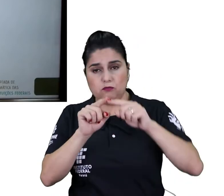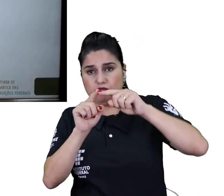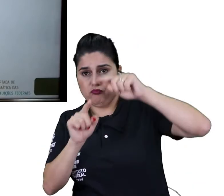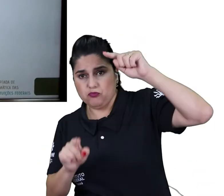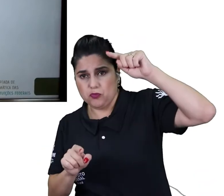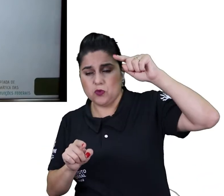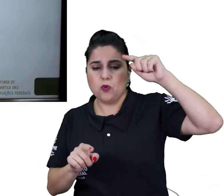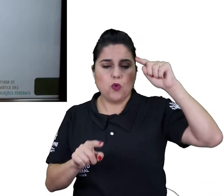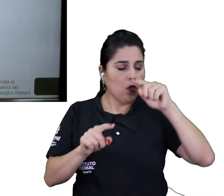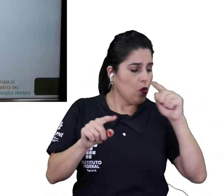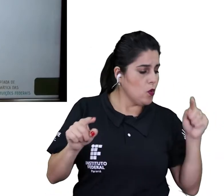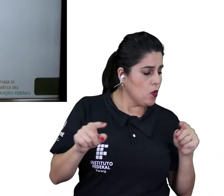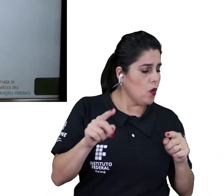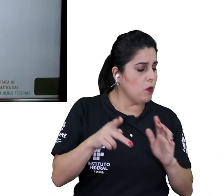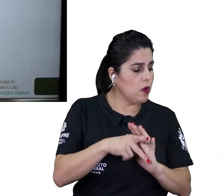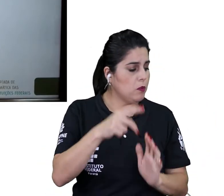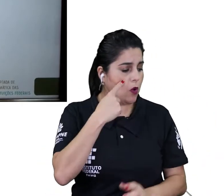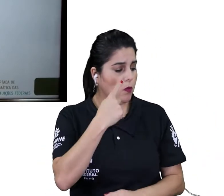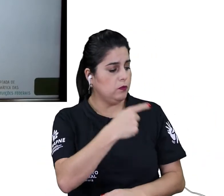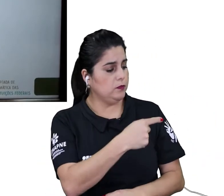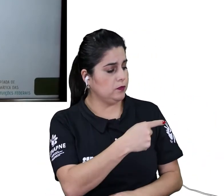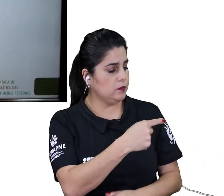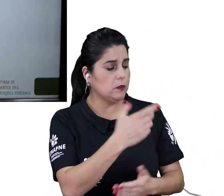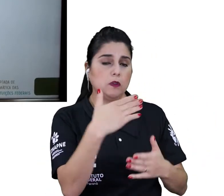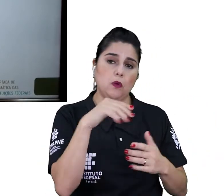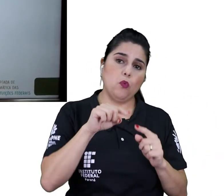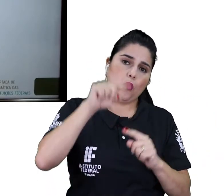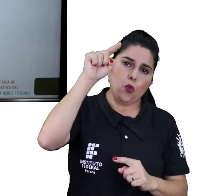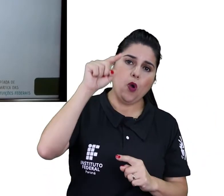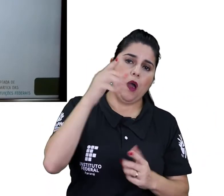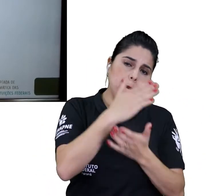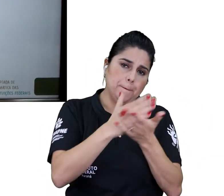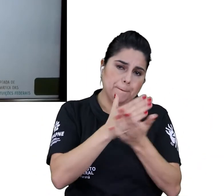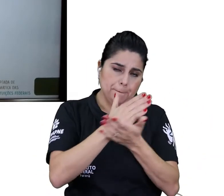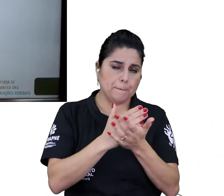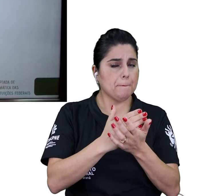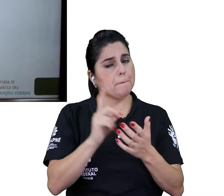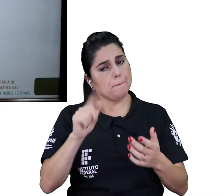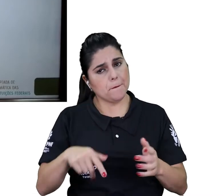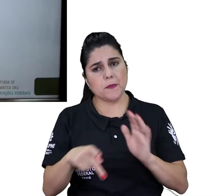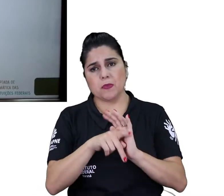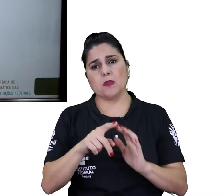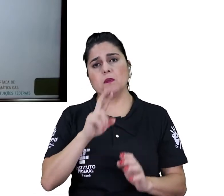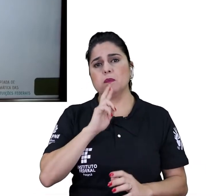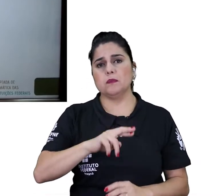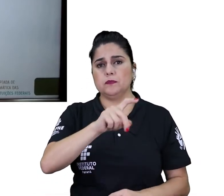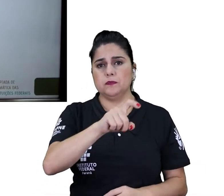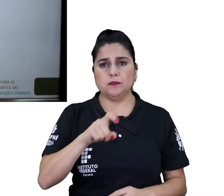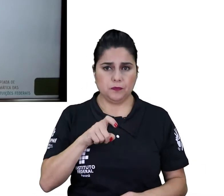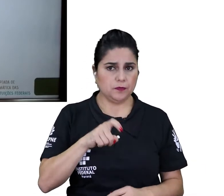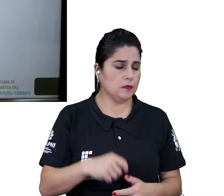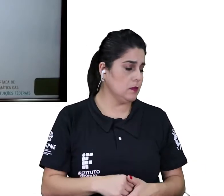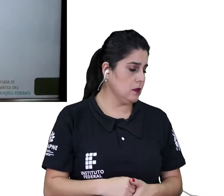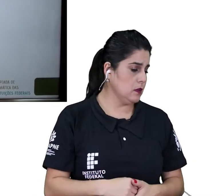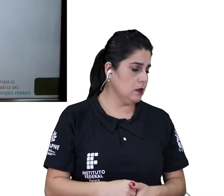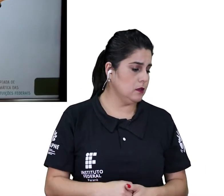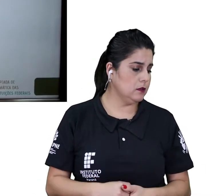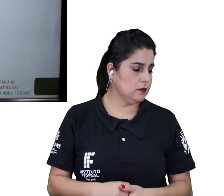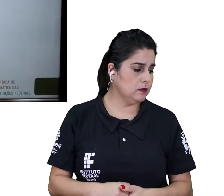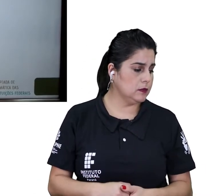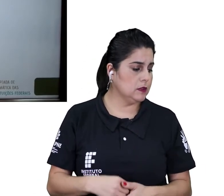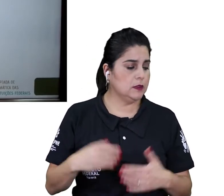segundo hexágono, aqui sendo o ponto médio, aqui vai ser a metade. Então, na verdade, é o próprio x. Essa medida